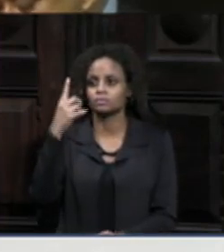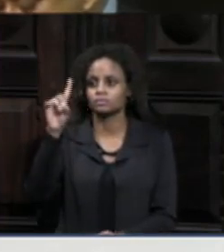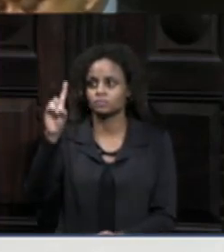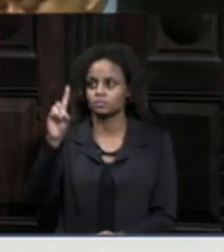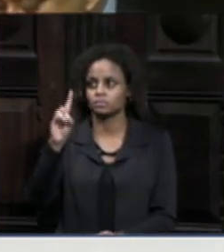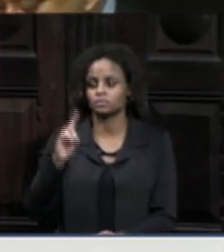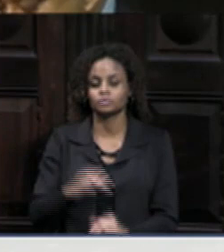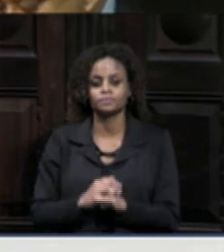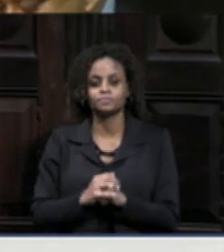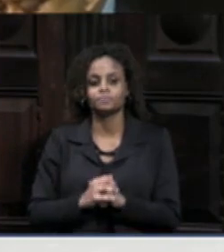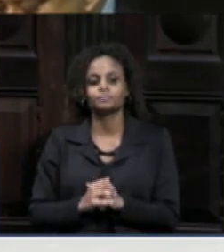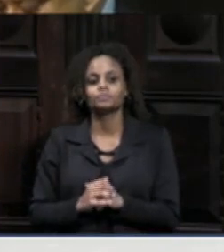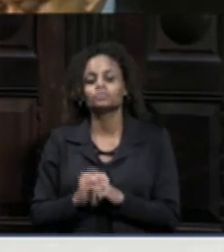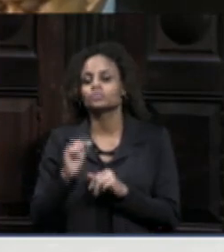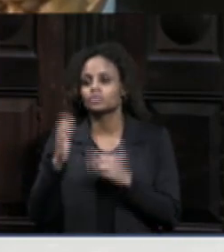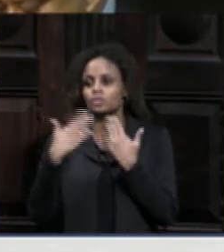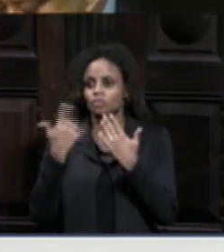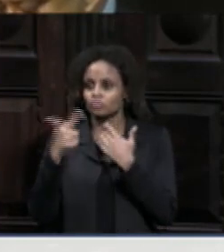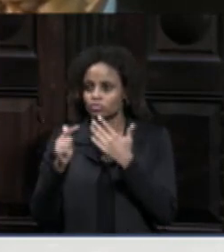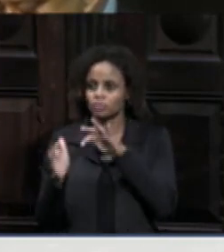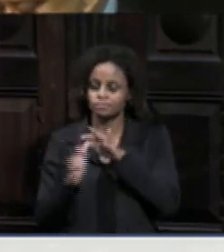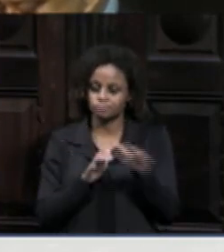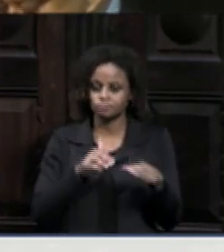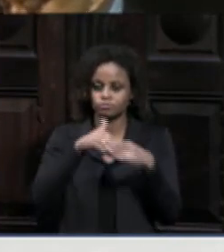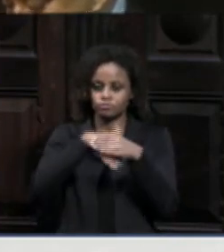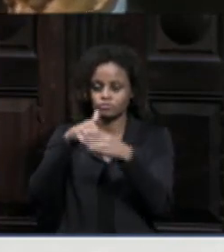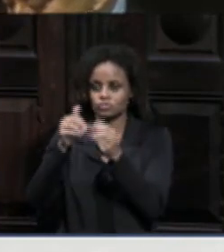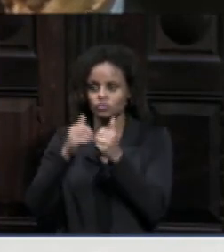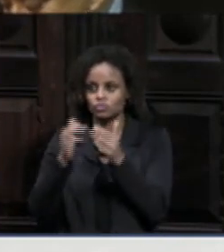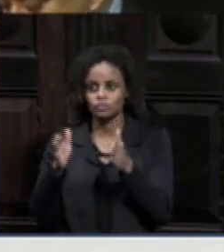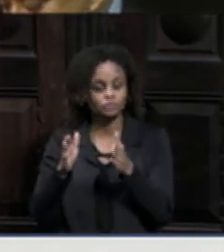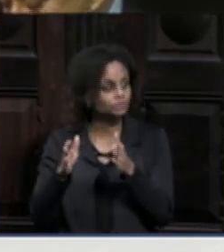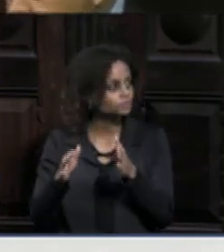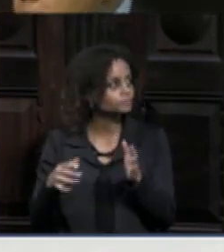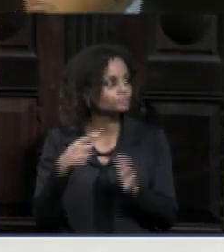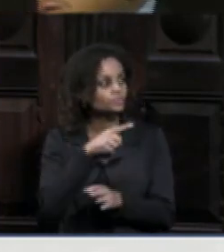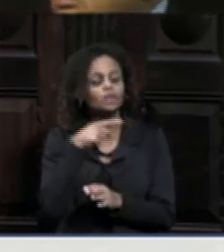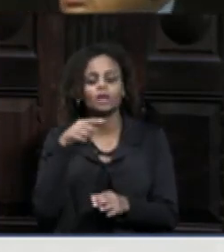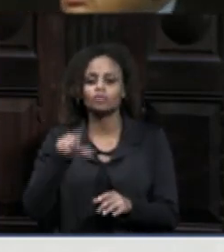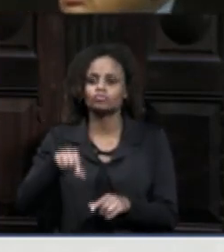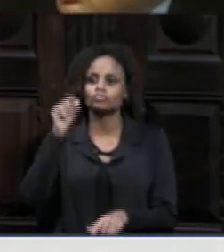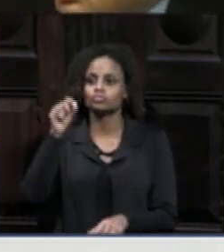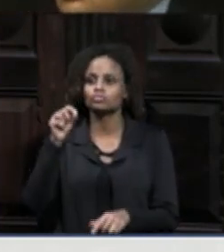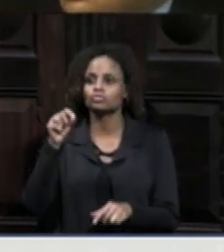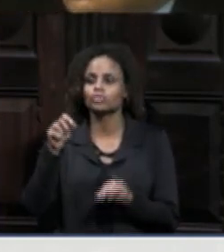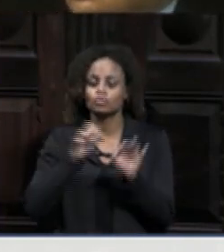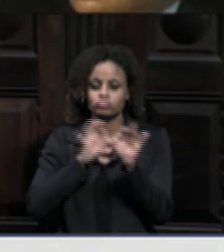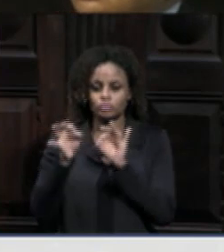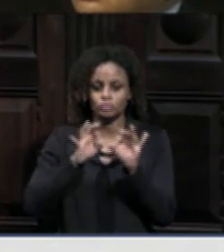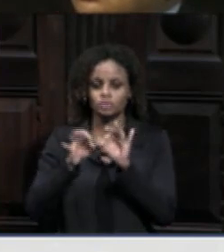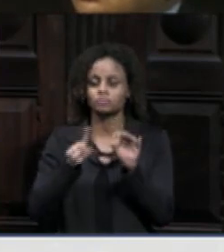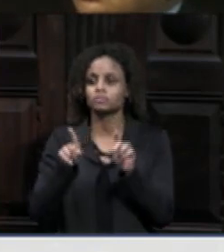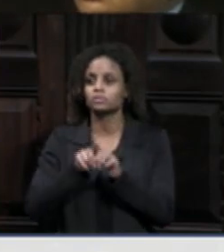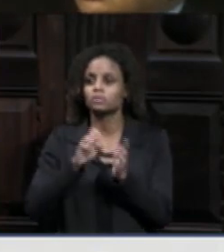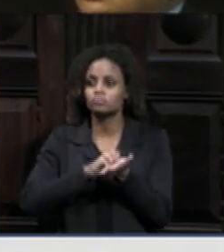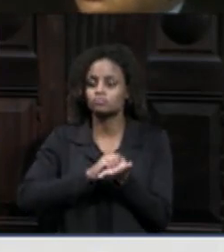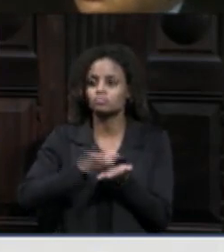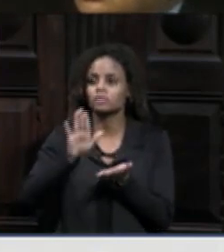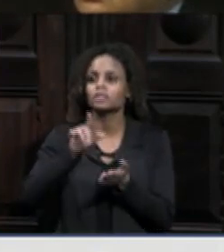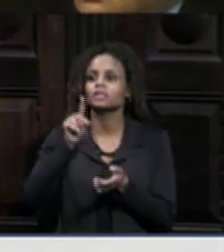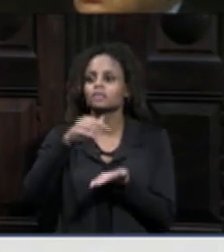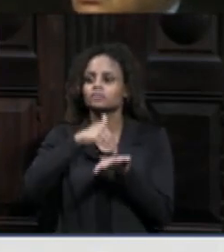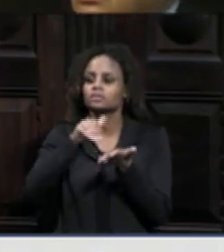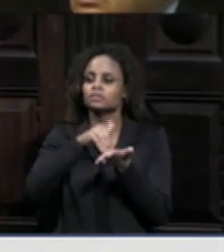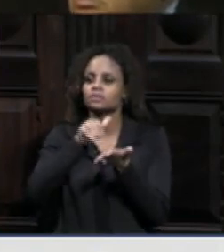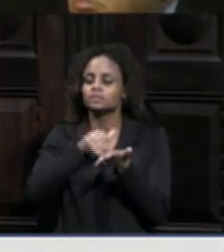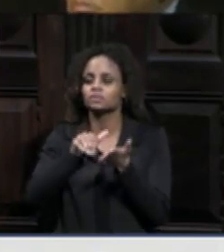nessa comissão, aprovado. Essa indicação eu fiz e remeti para o secretário da Casa Civil e na outra semana ele